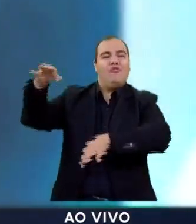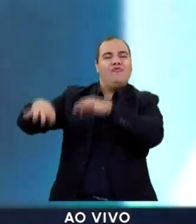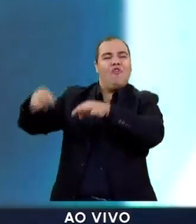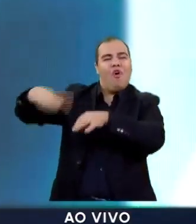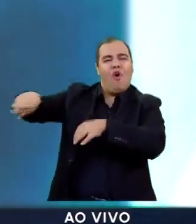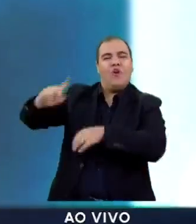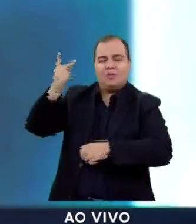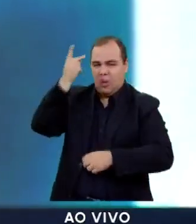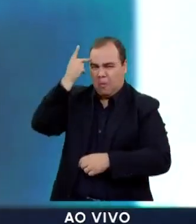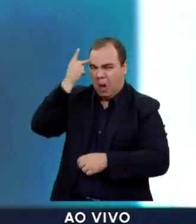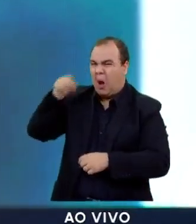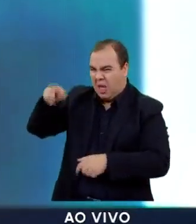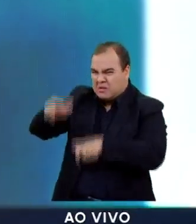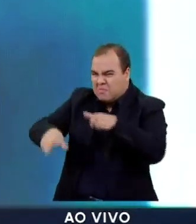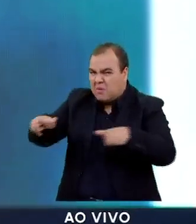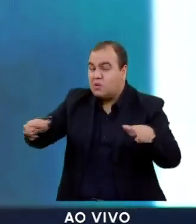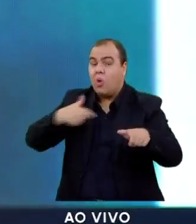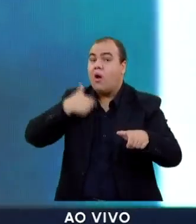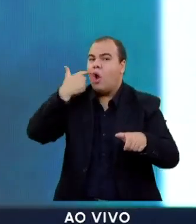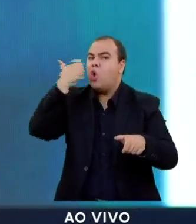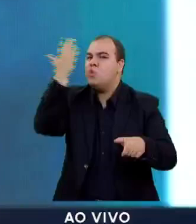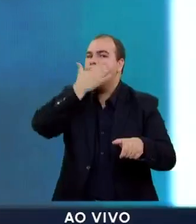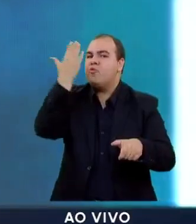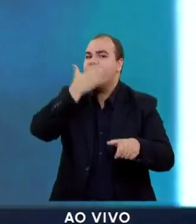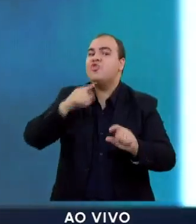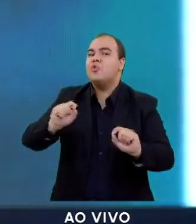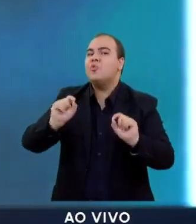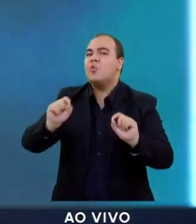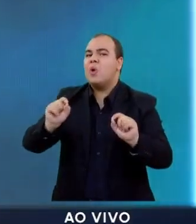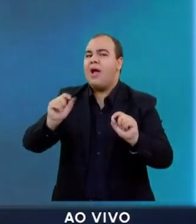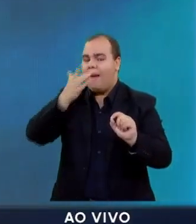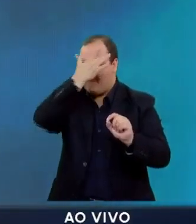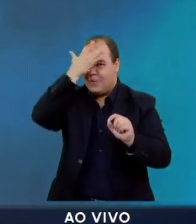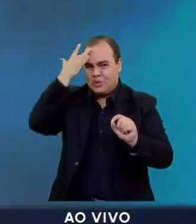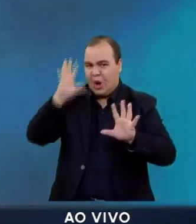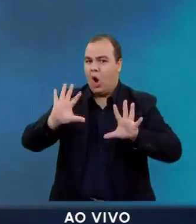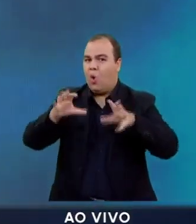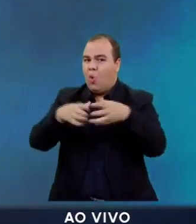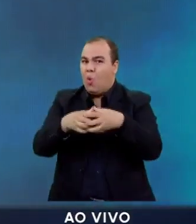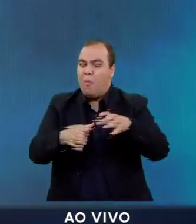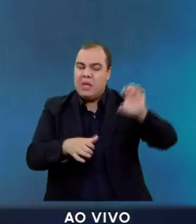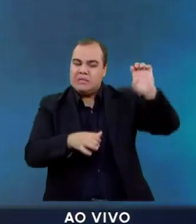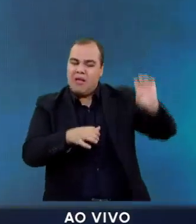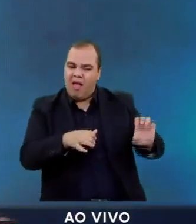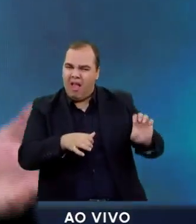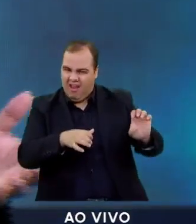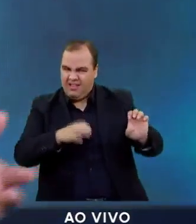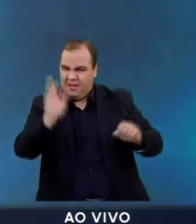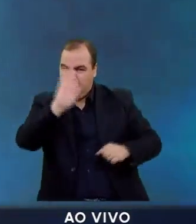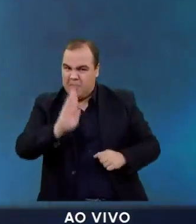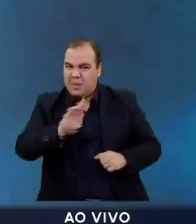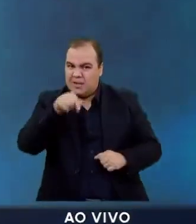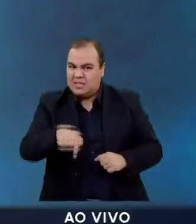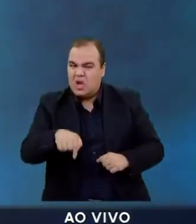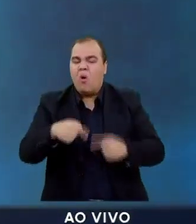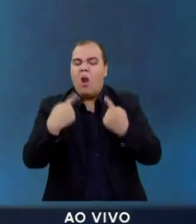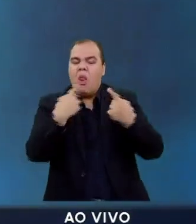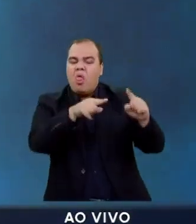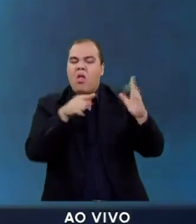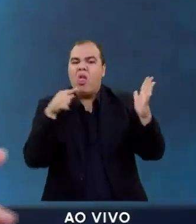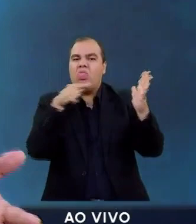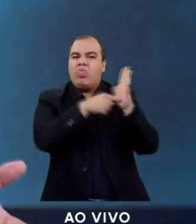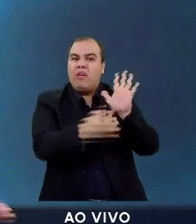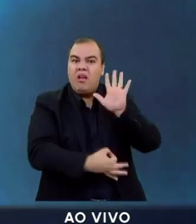eu não vi em nenhum momento esse pessoal da esquerda brasileira reclamar falar criticar